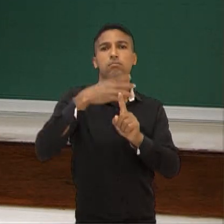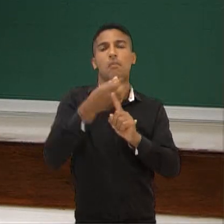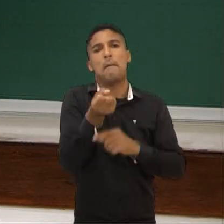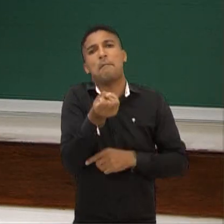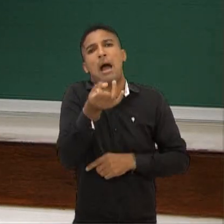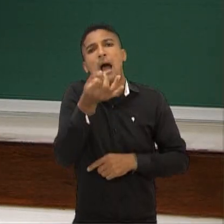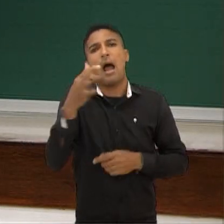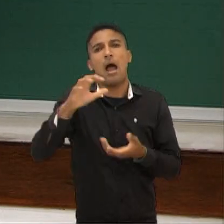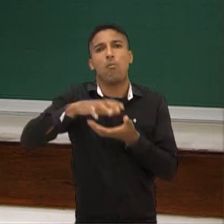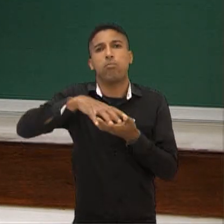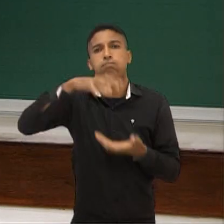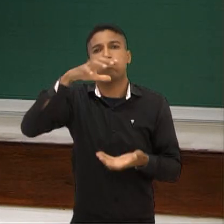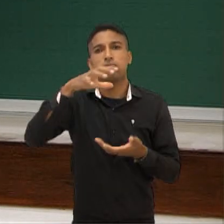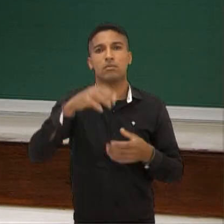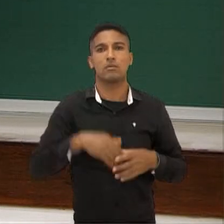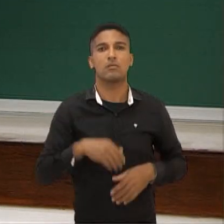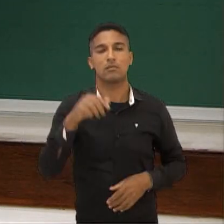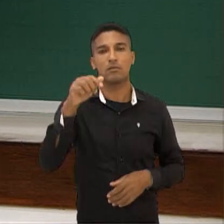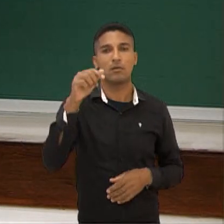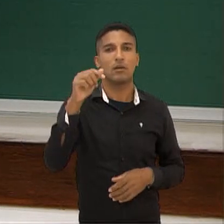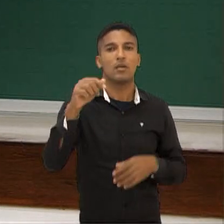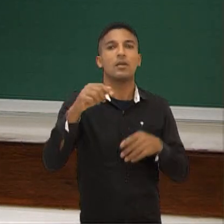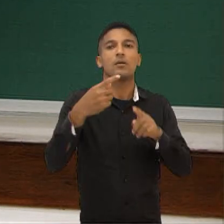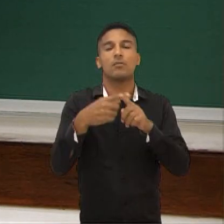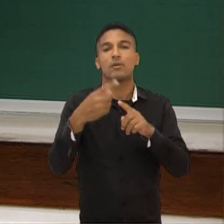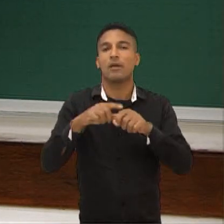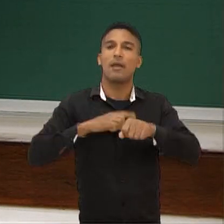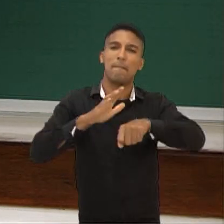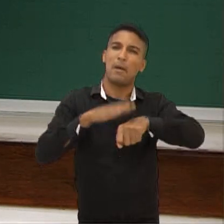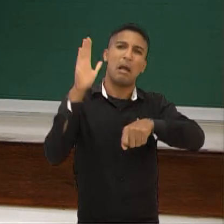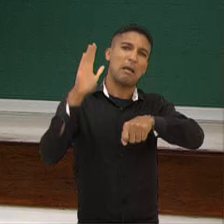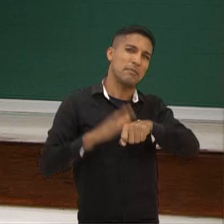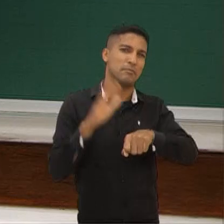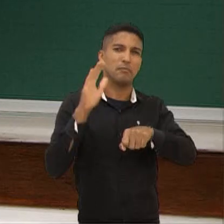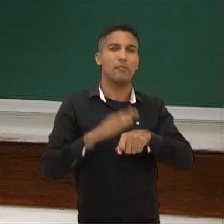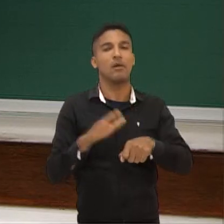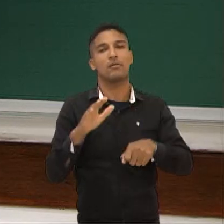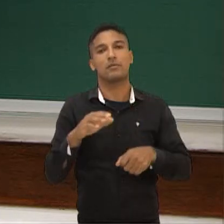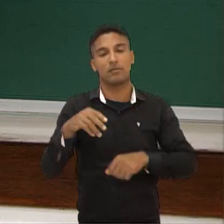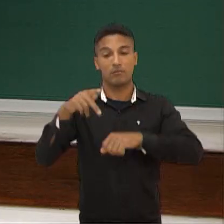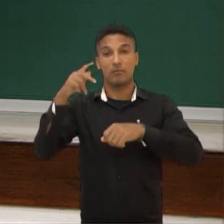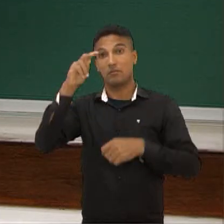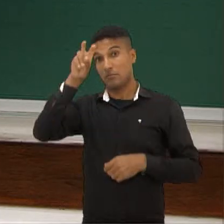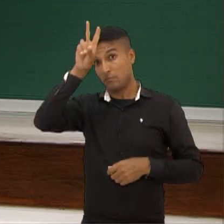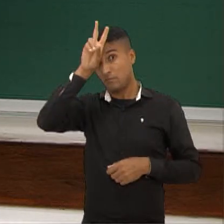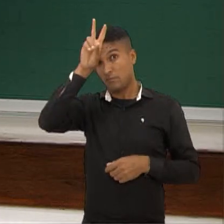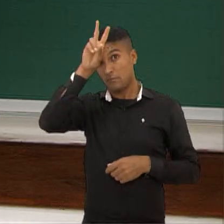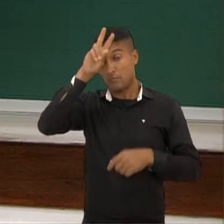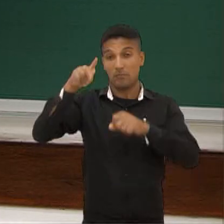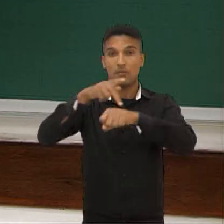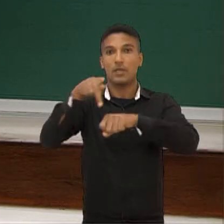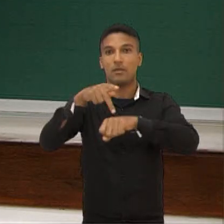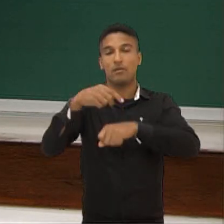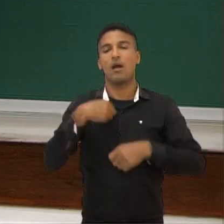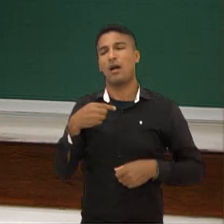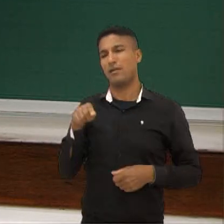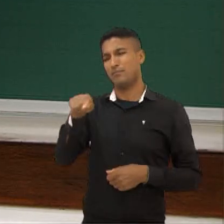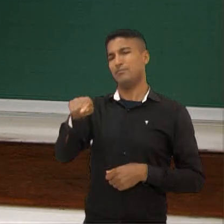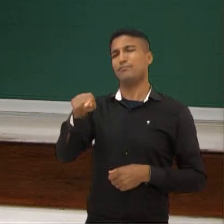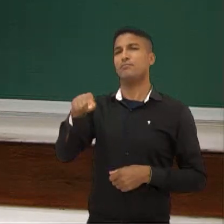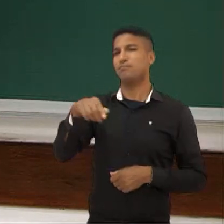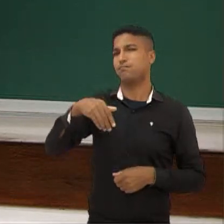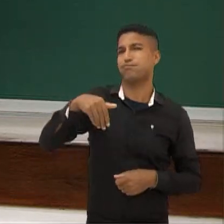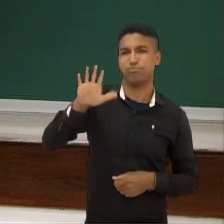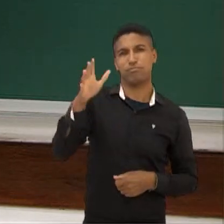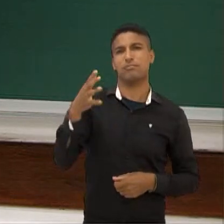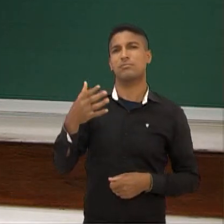Peru sempre mais de lo que espera, sempre mais do que você espera. Então, vamos a nosso Enem, nossa questão